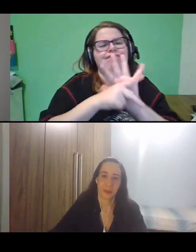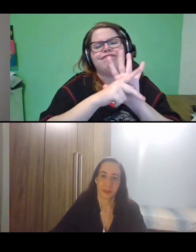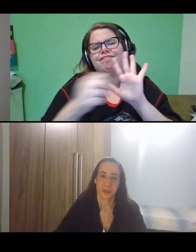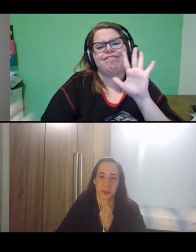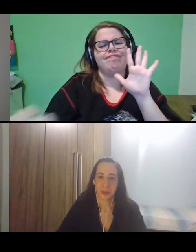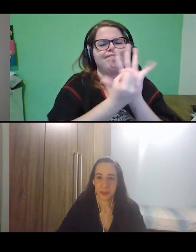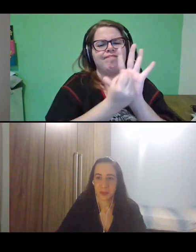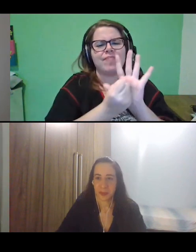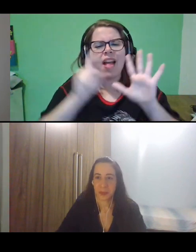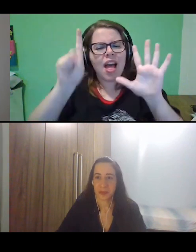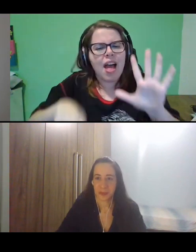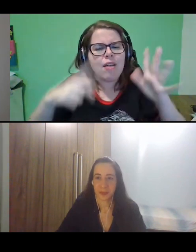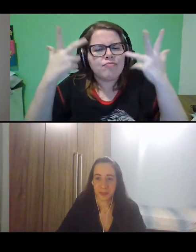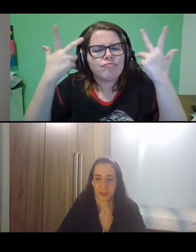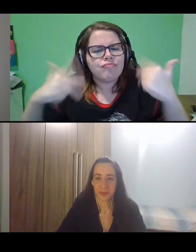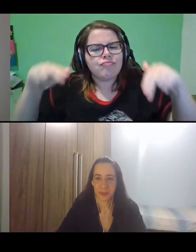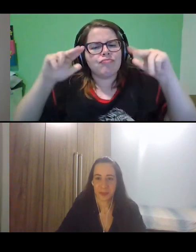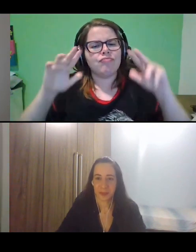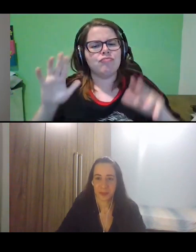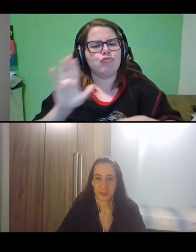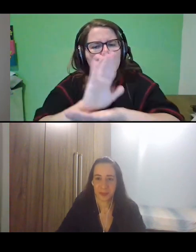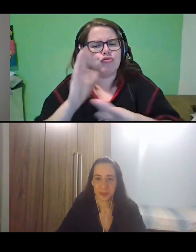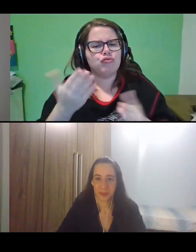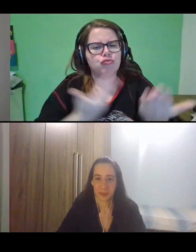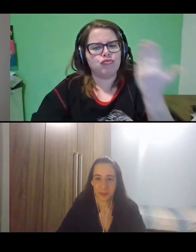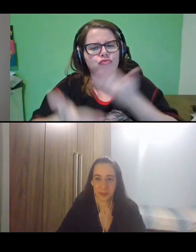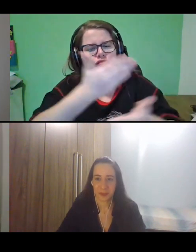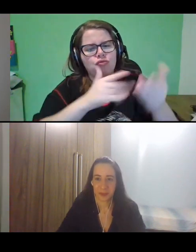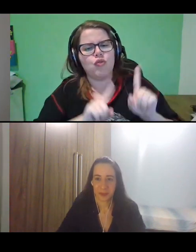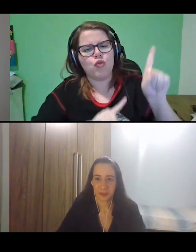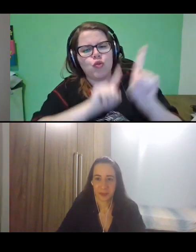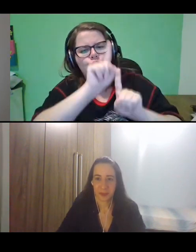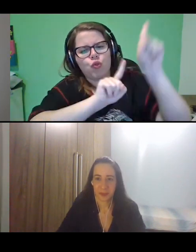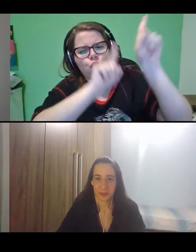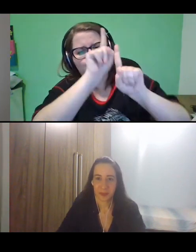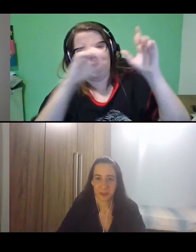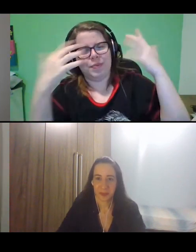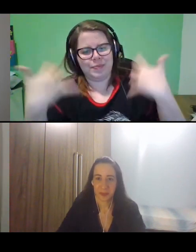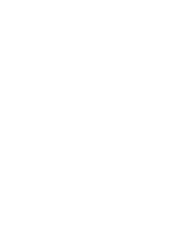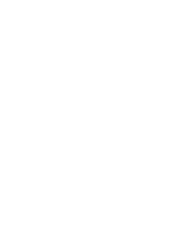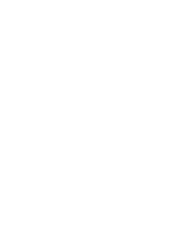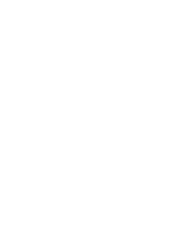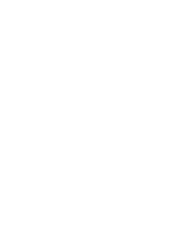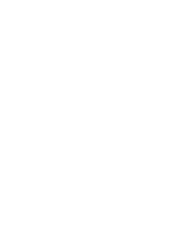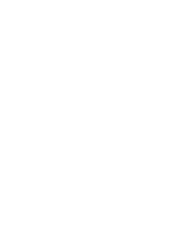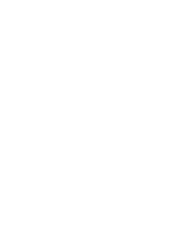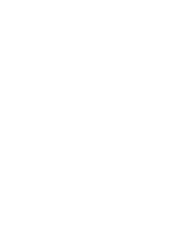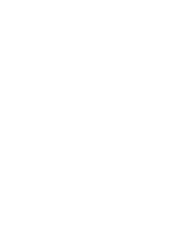genuíno que a gente faz aqui, né, em relação à comunidade, de poder ser quem a gente é. Então, acho que é isso.